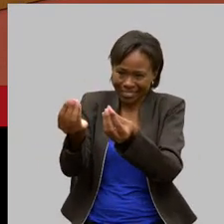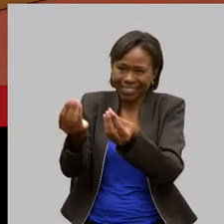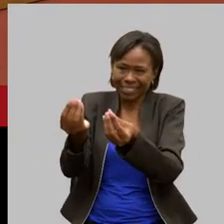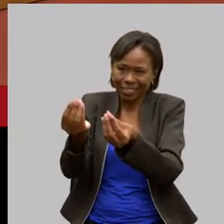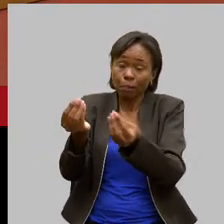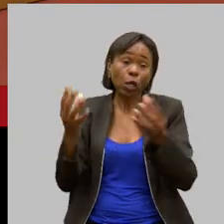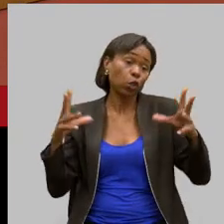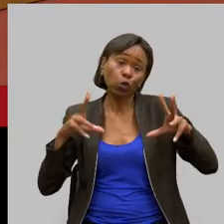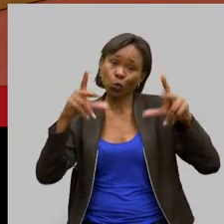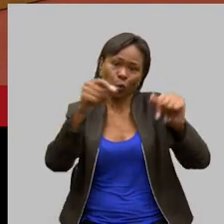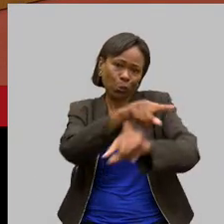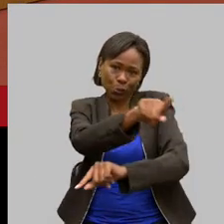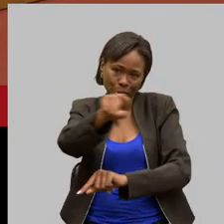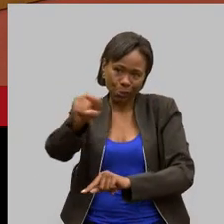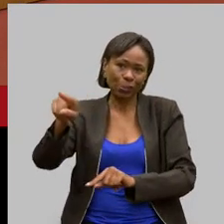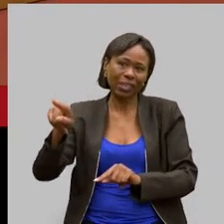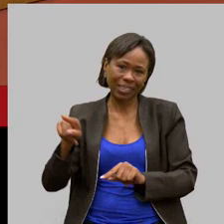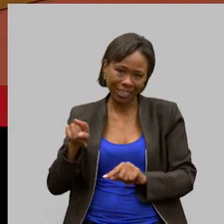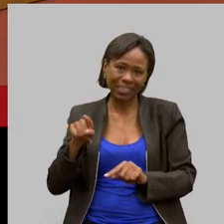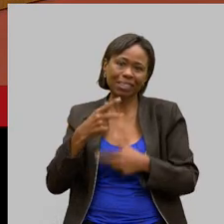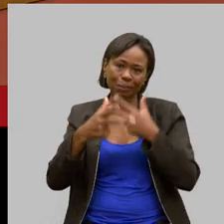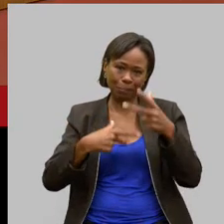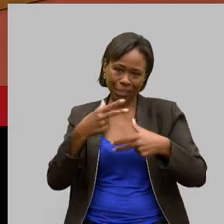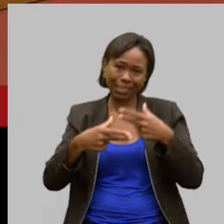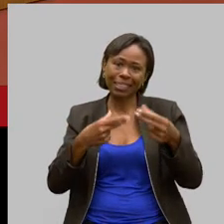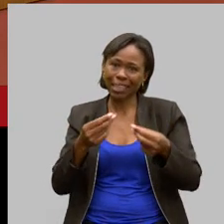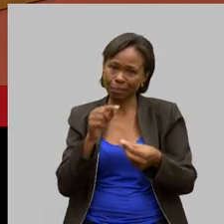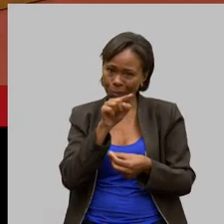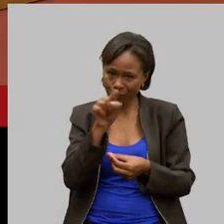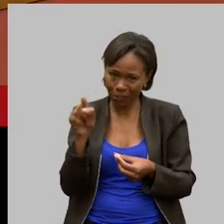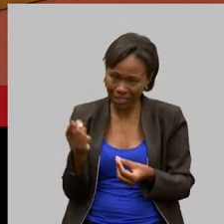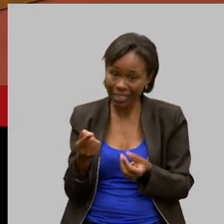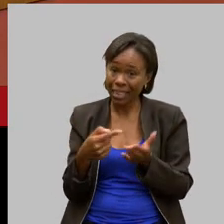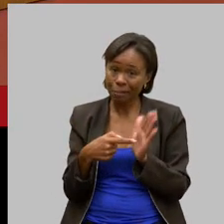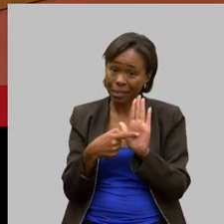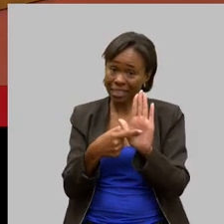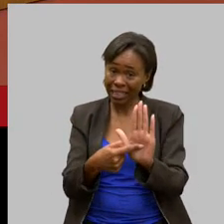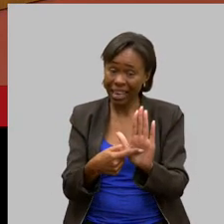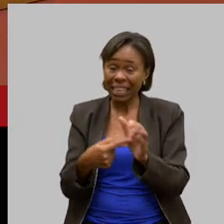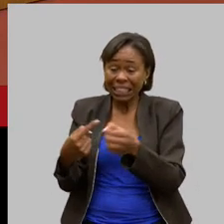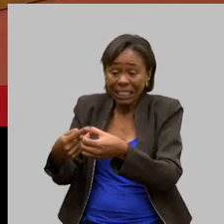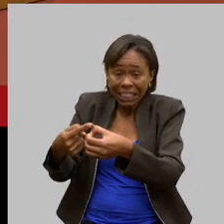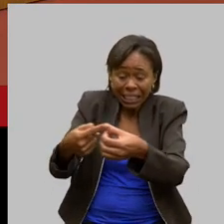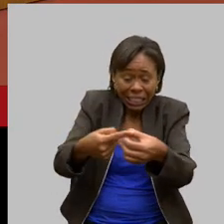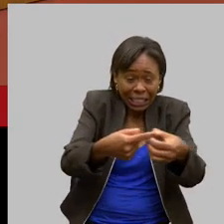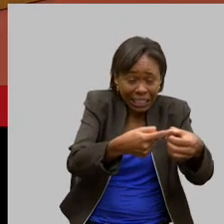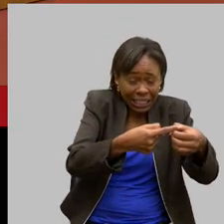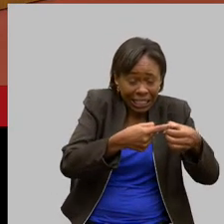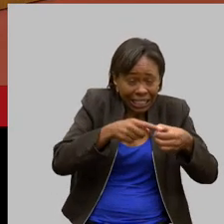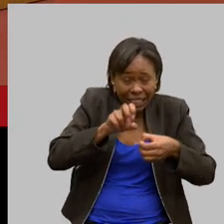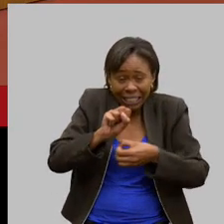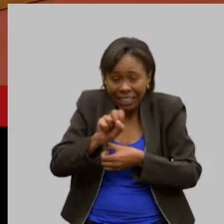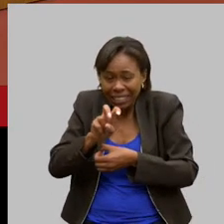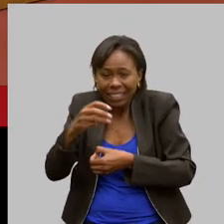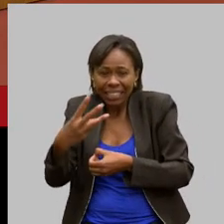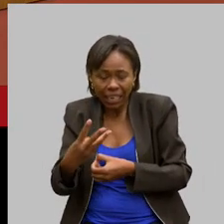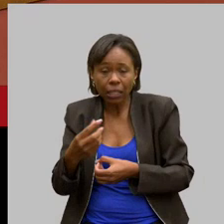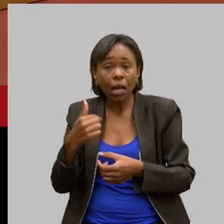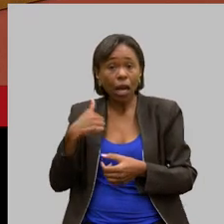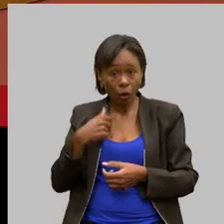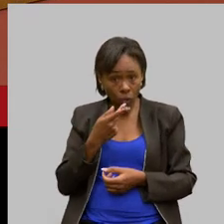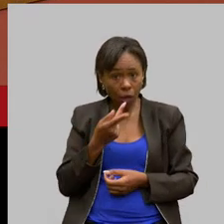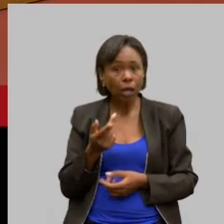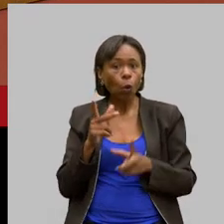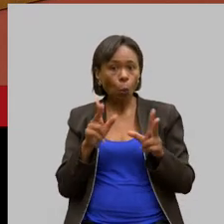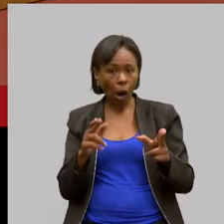nós entendeu para você apresentar essas 853 cidades eu falo do jeito que o vírus entrou no meu